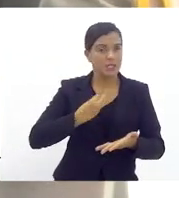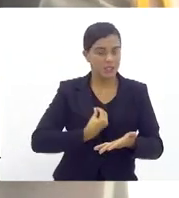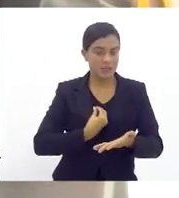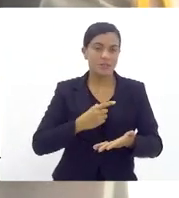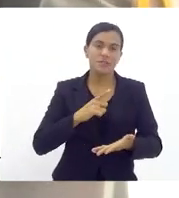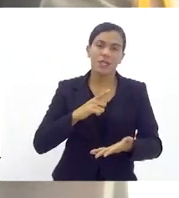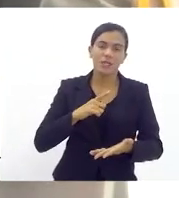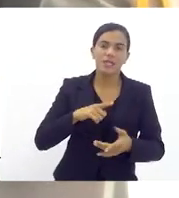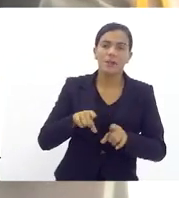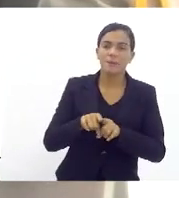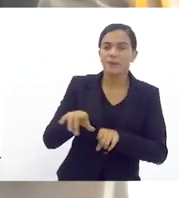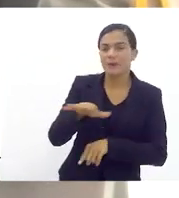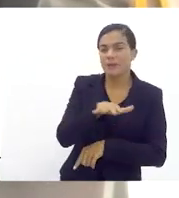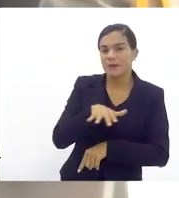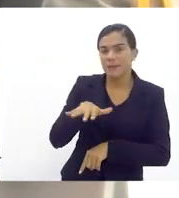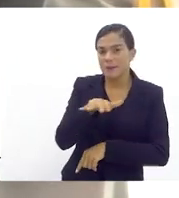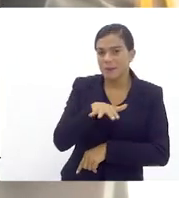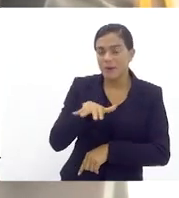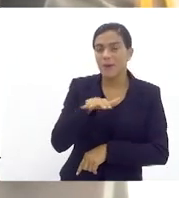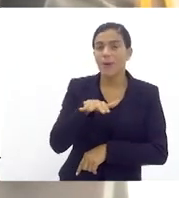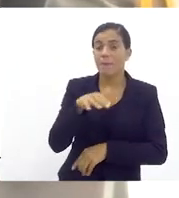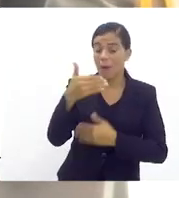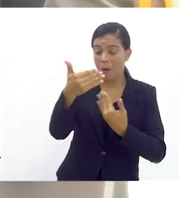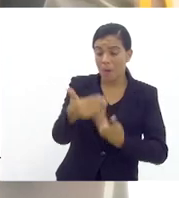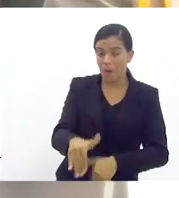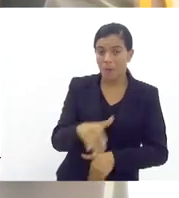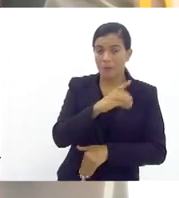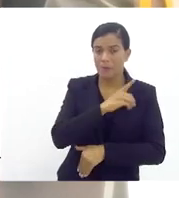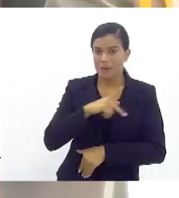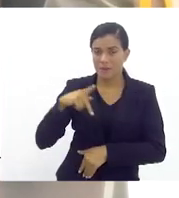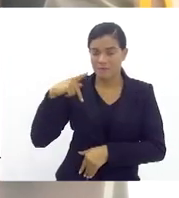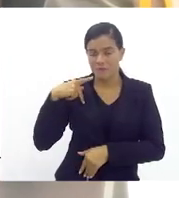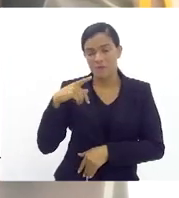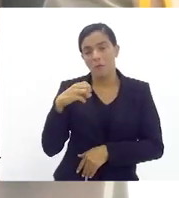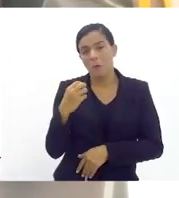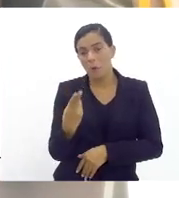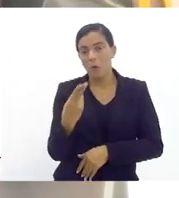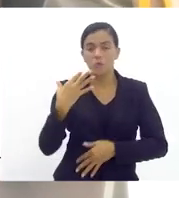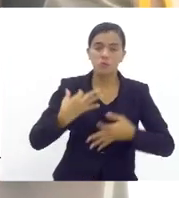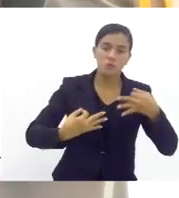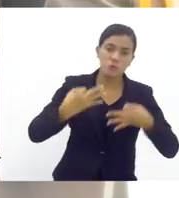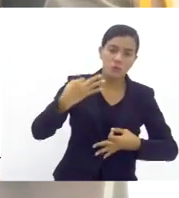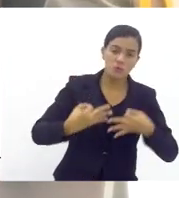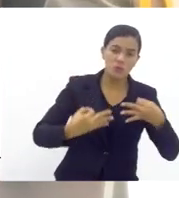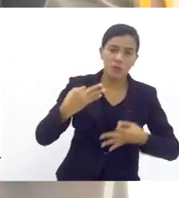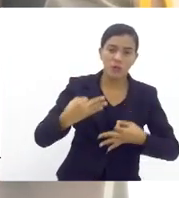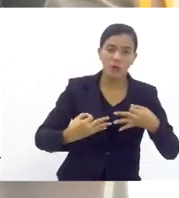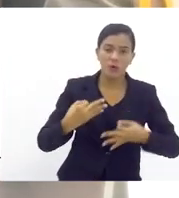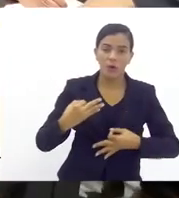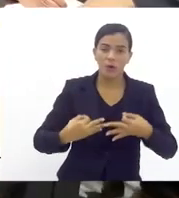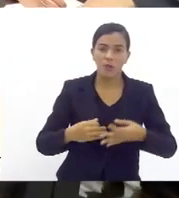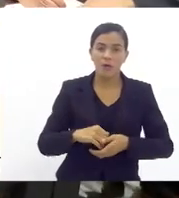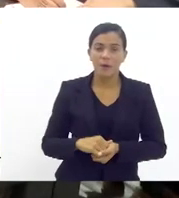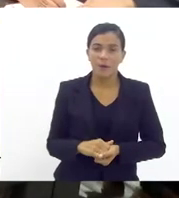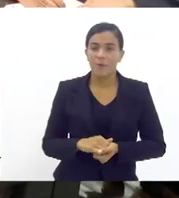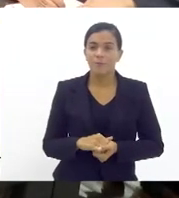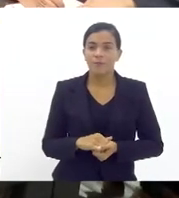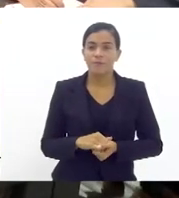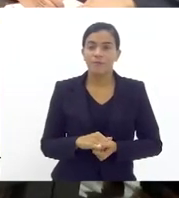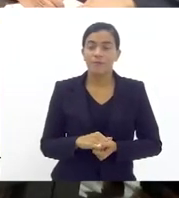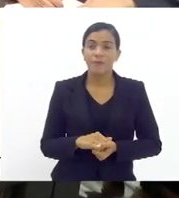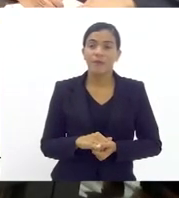uma questão para o concurso da Defensoria ou do Judiciário, Magistratura, Ministério Público como um